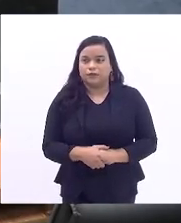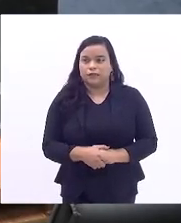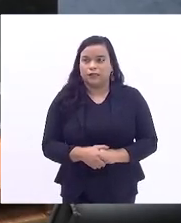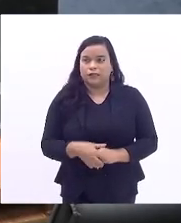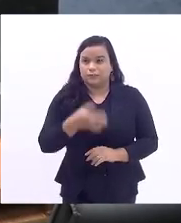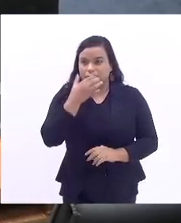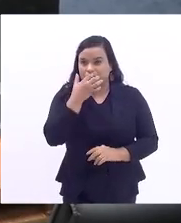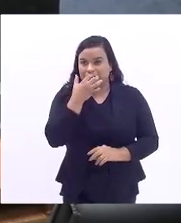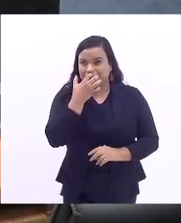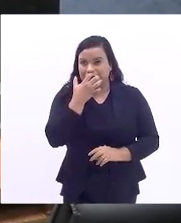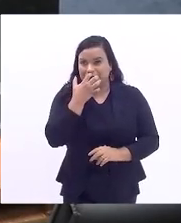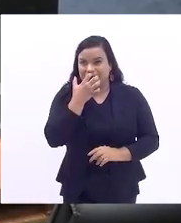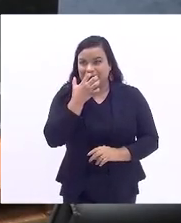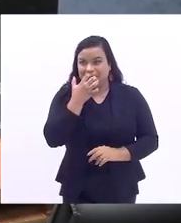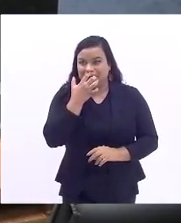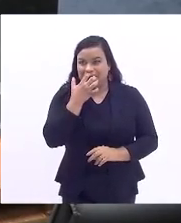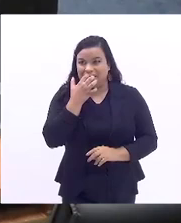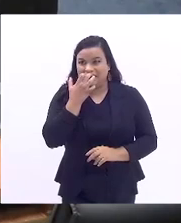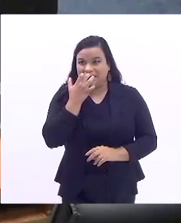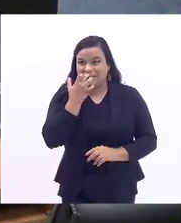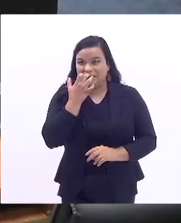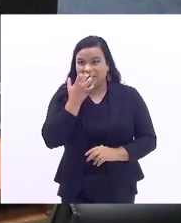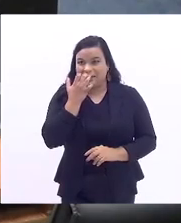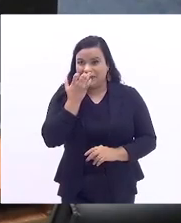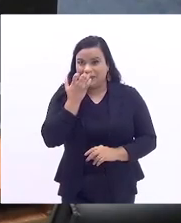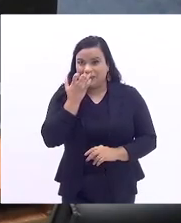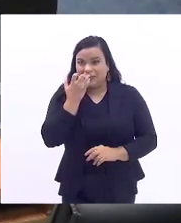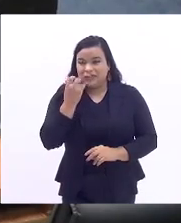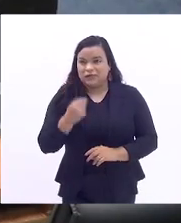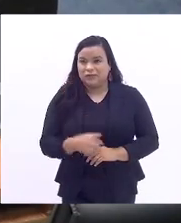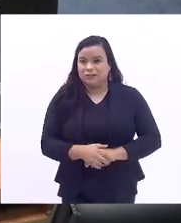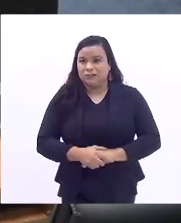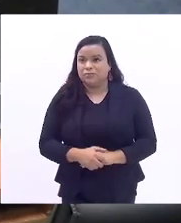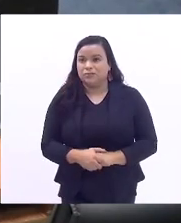E aí E aí